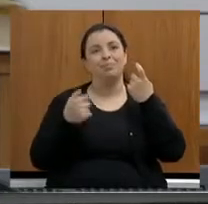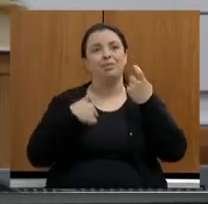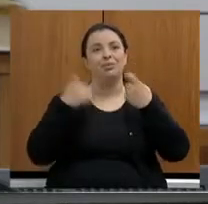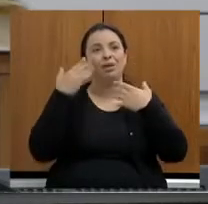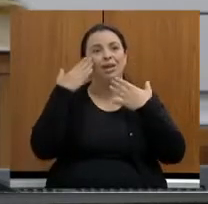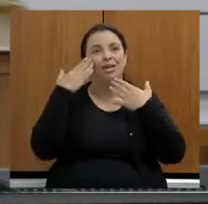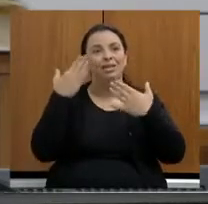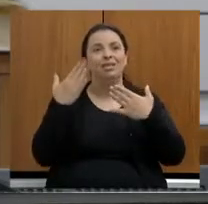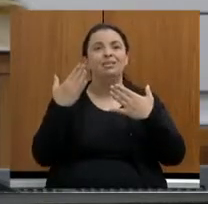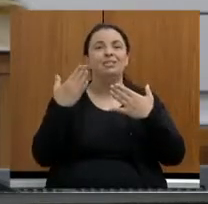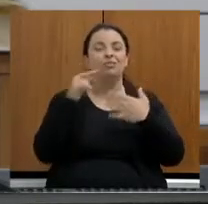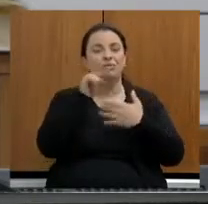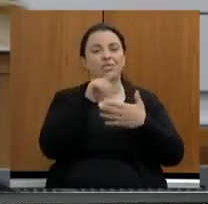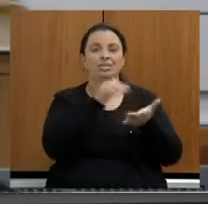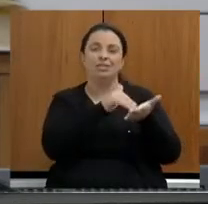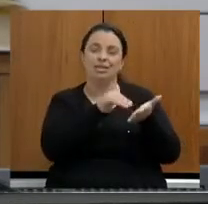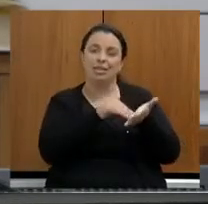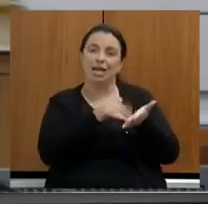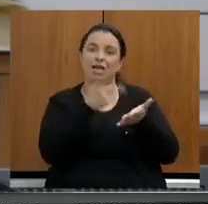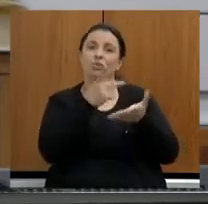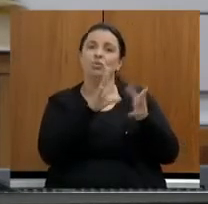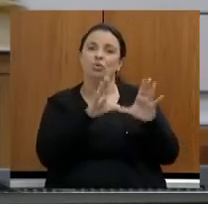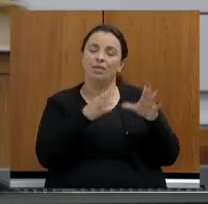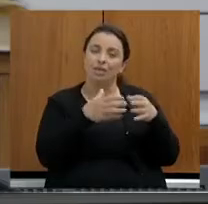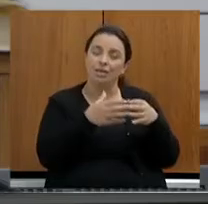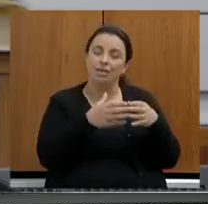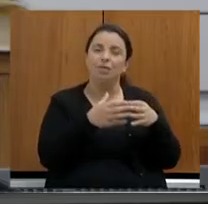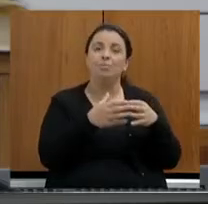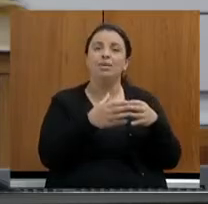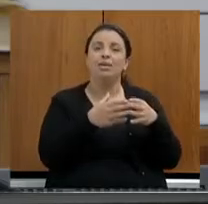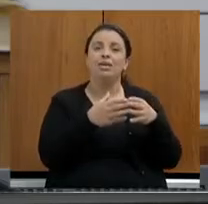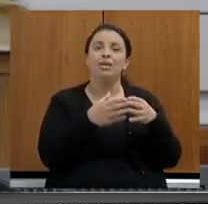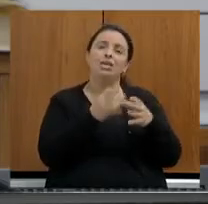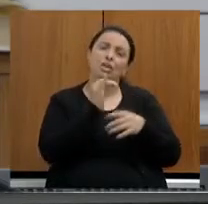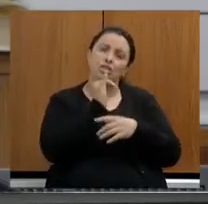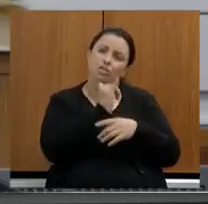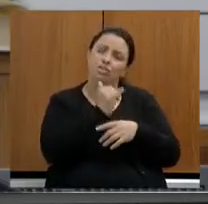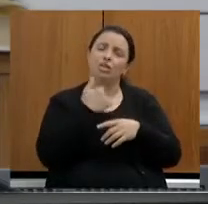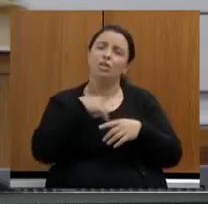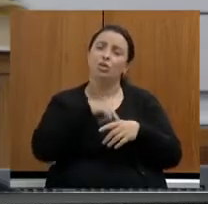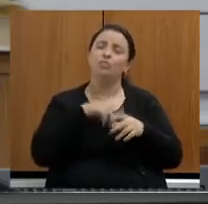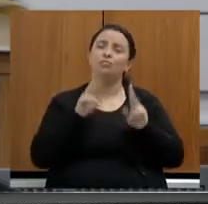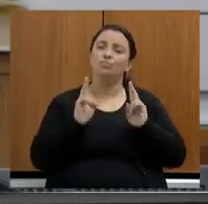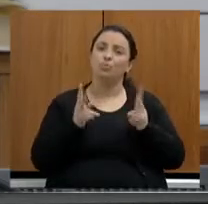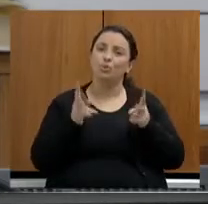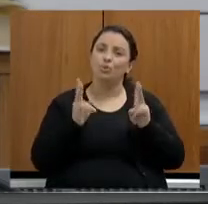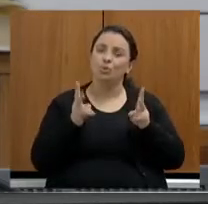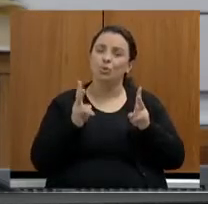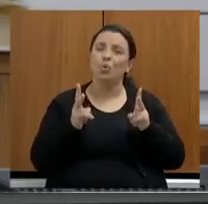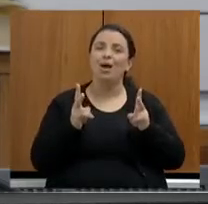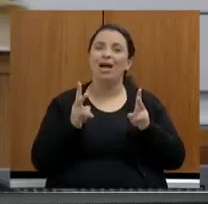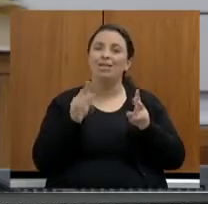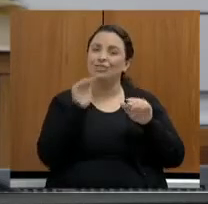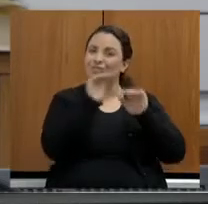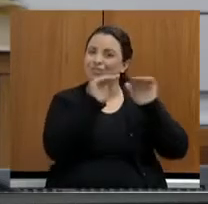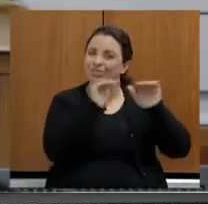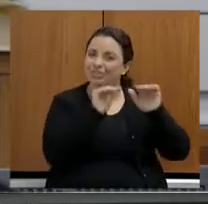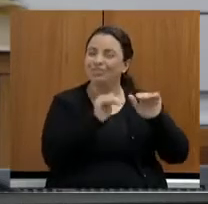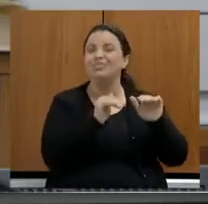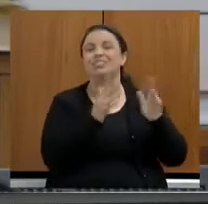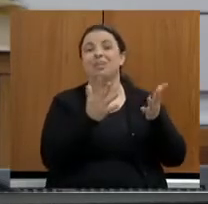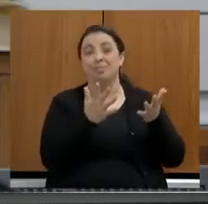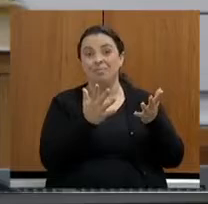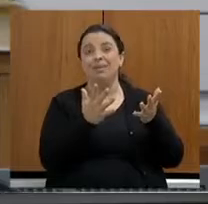Júlio você e sua equipe tá e dizer que nós vamos continuar muitas vezes perturbando lá